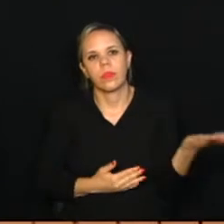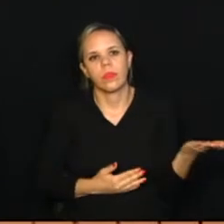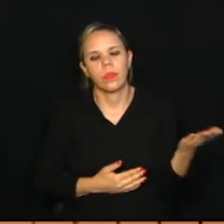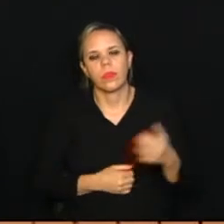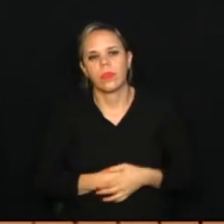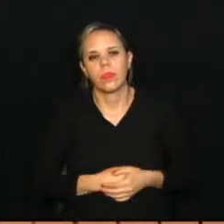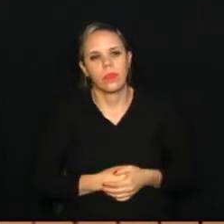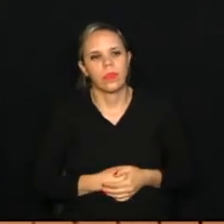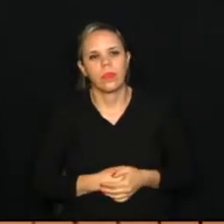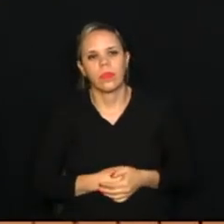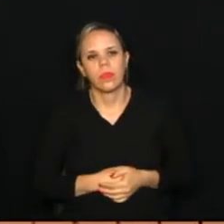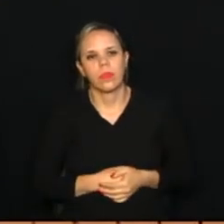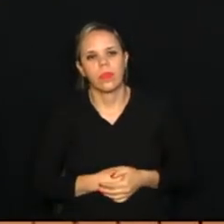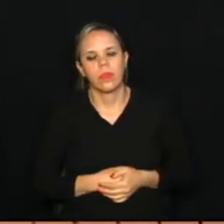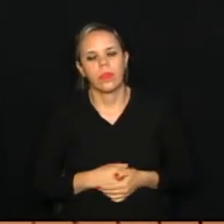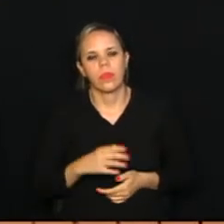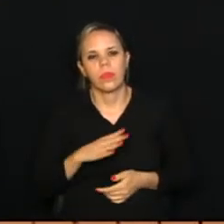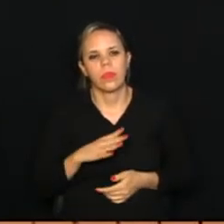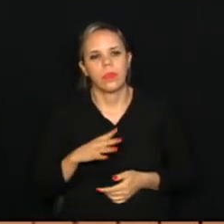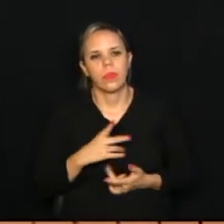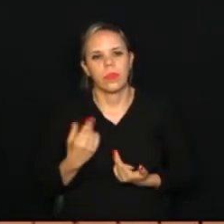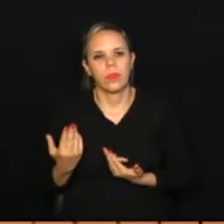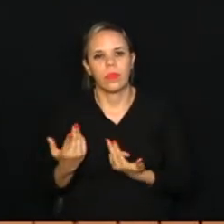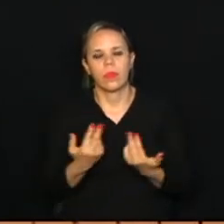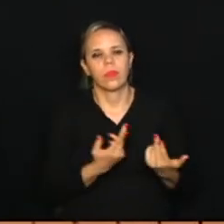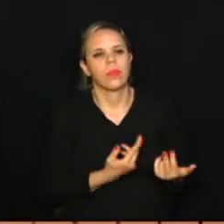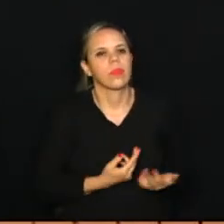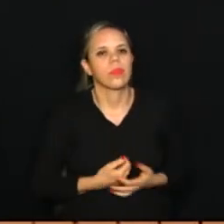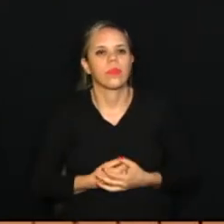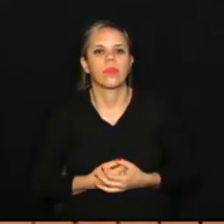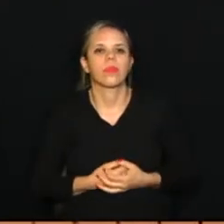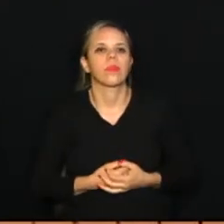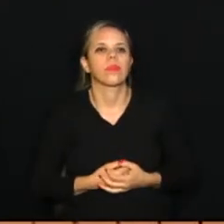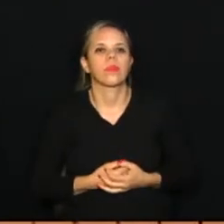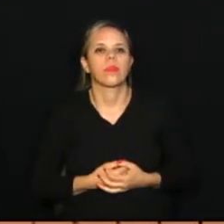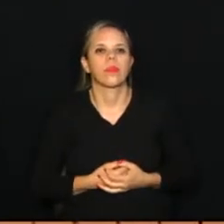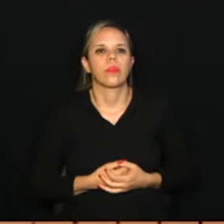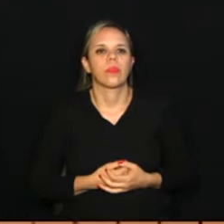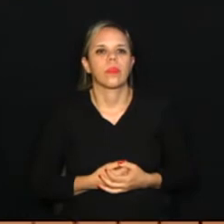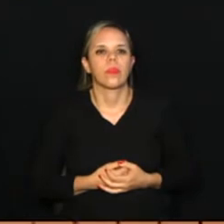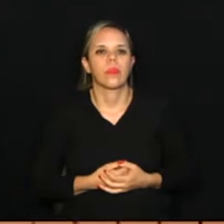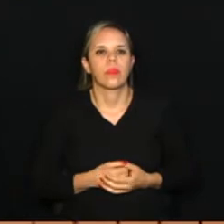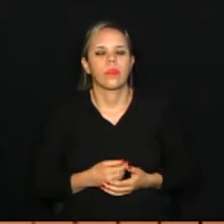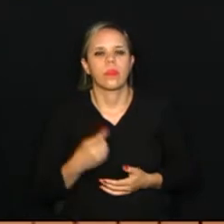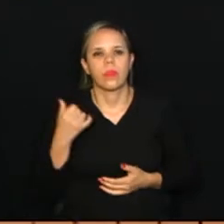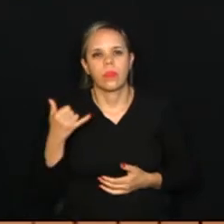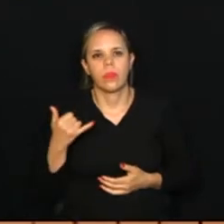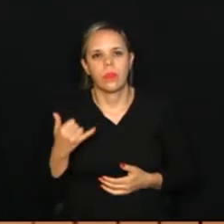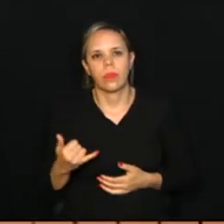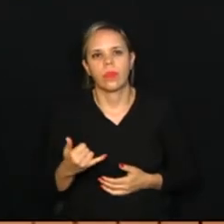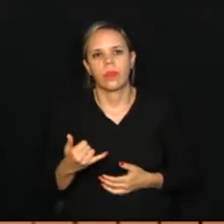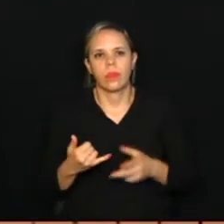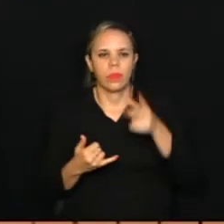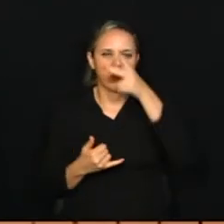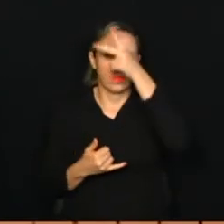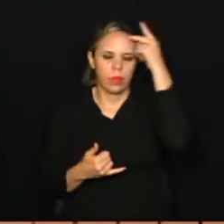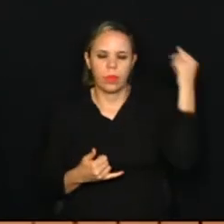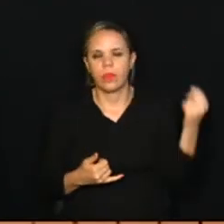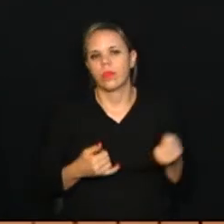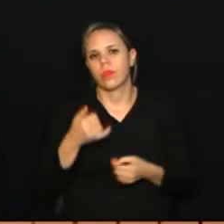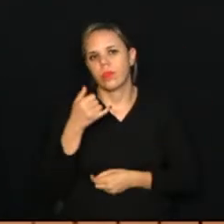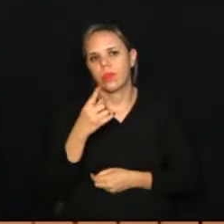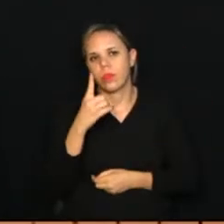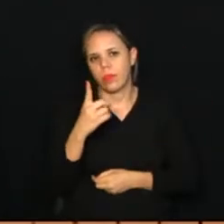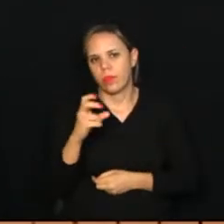dele, da cidade como um todo, faz a demanda no serviço público, como fiscal que ele